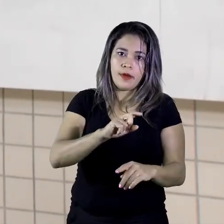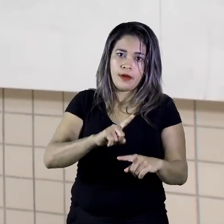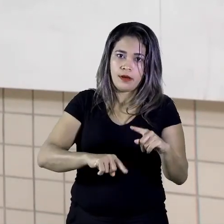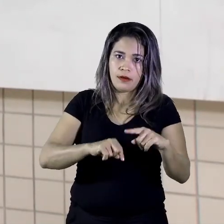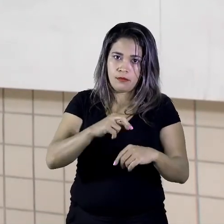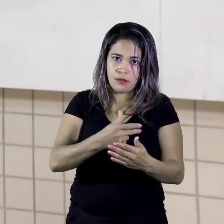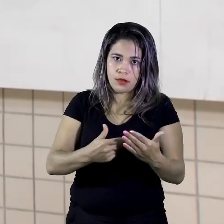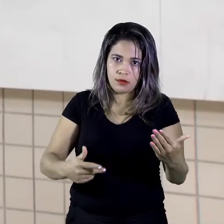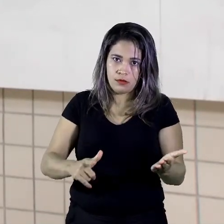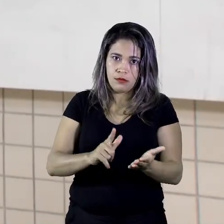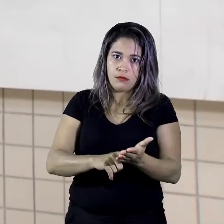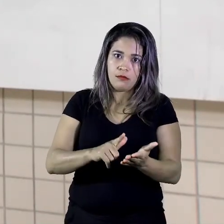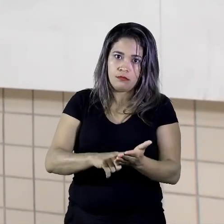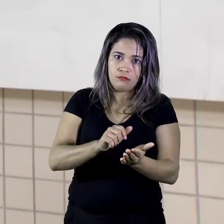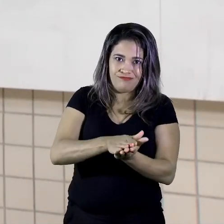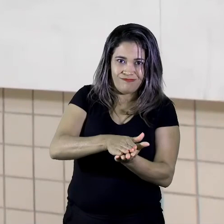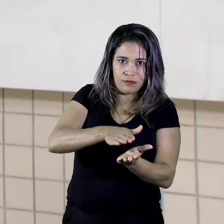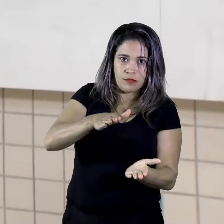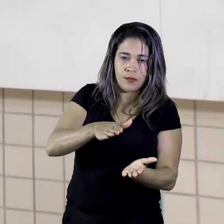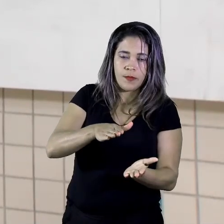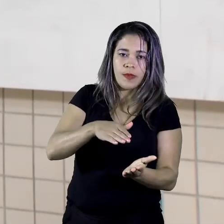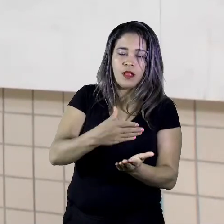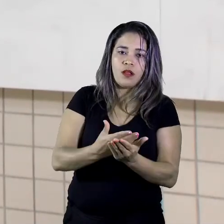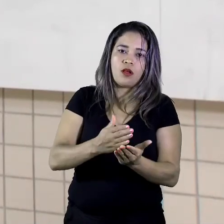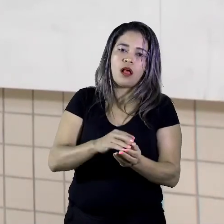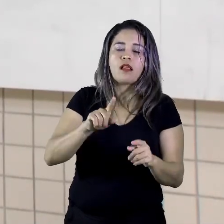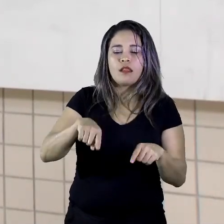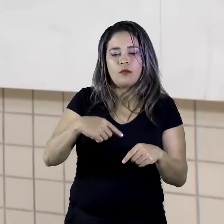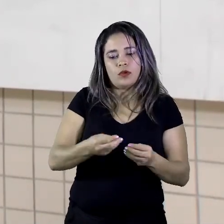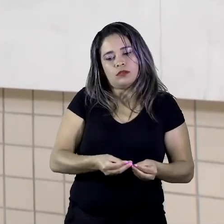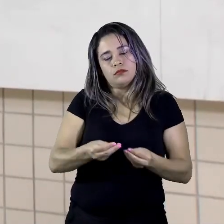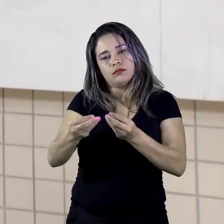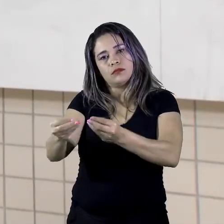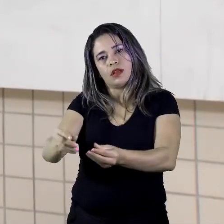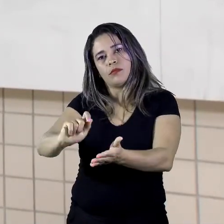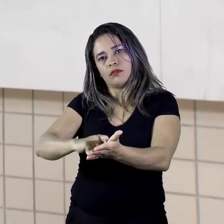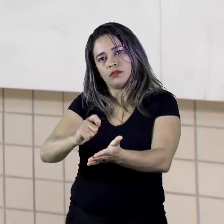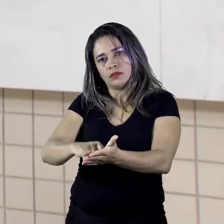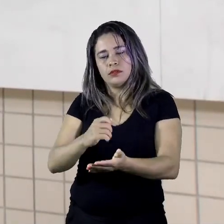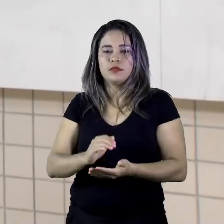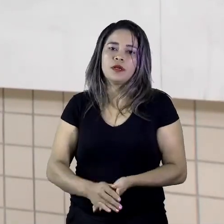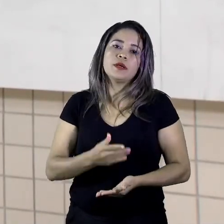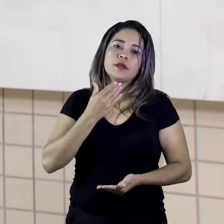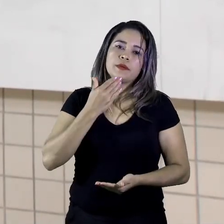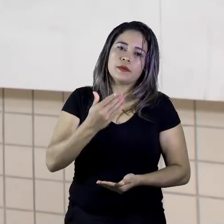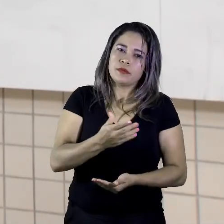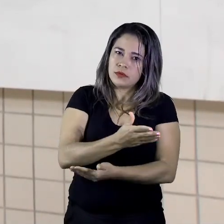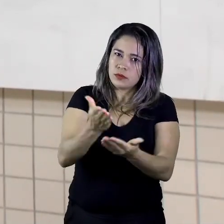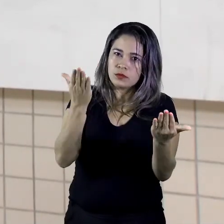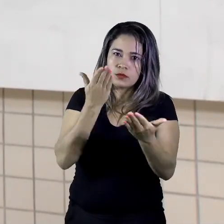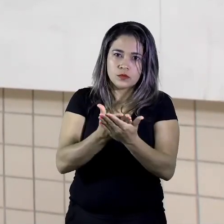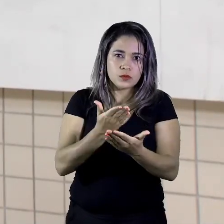e entregue lá depois para que possa ser corrigido. Então, pedimos que vocês estudem bastante,